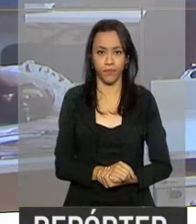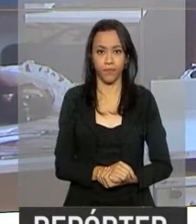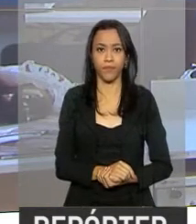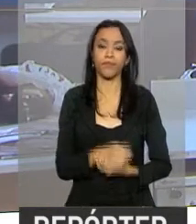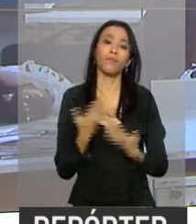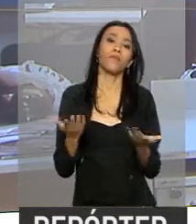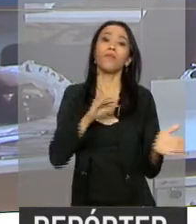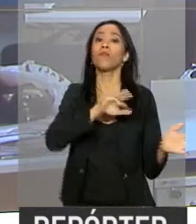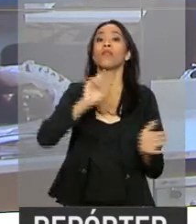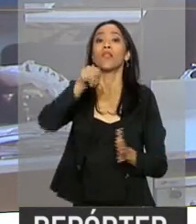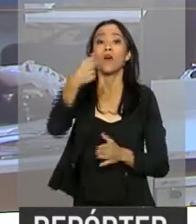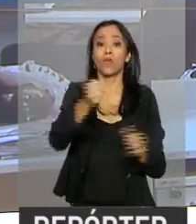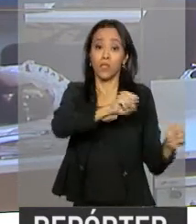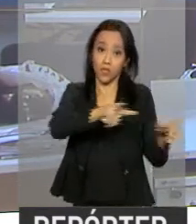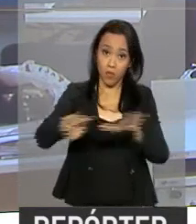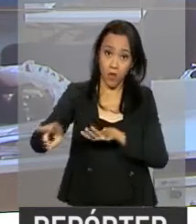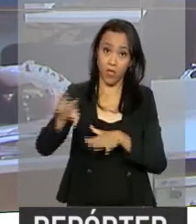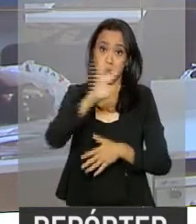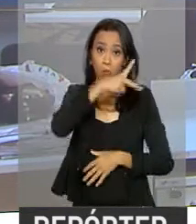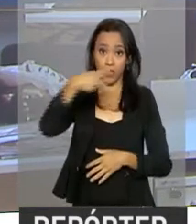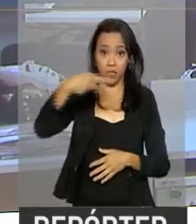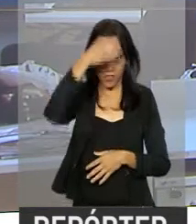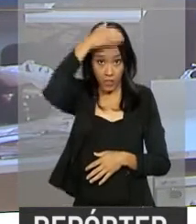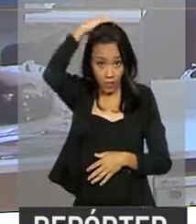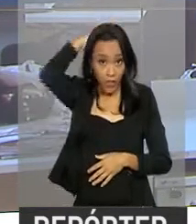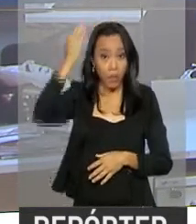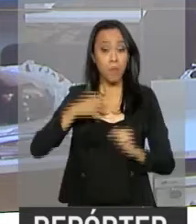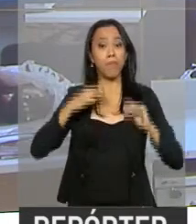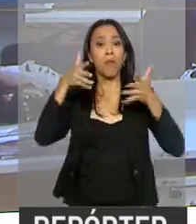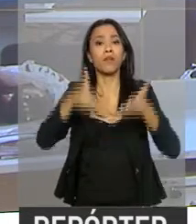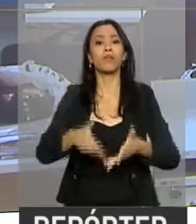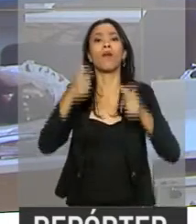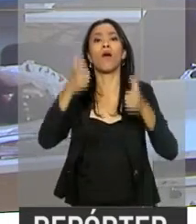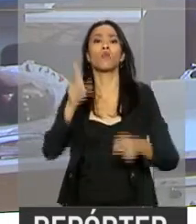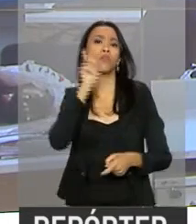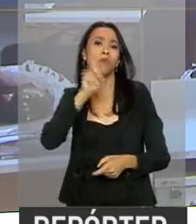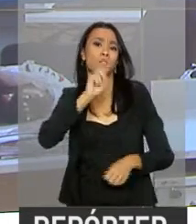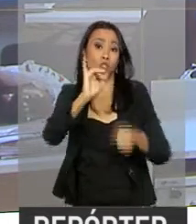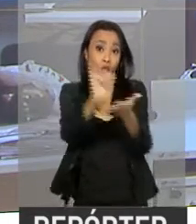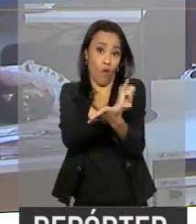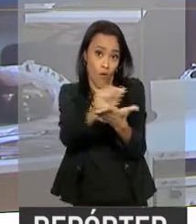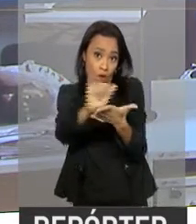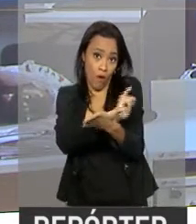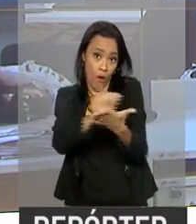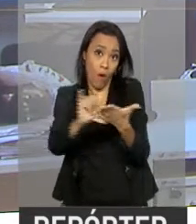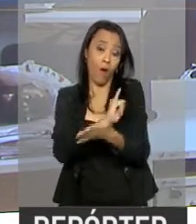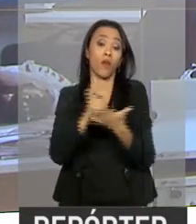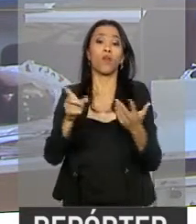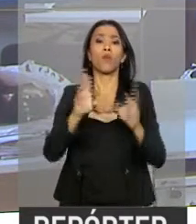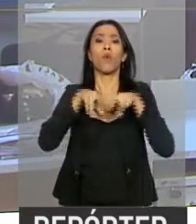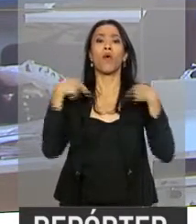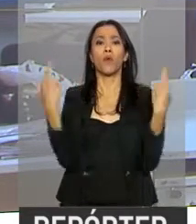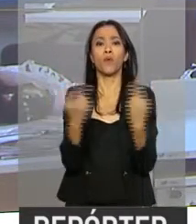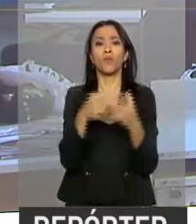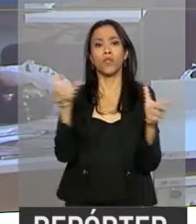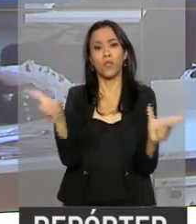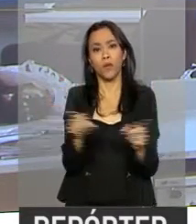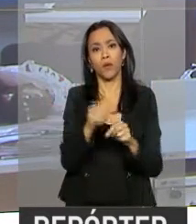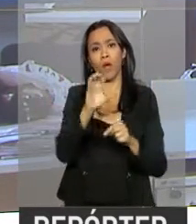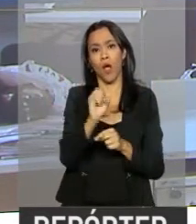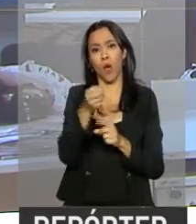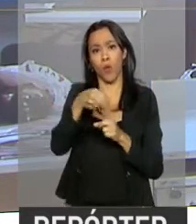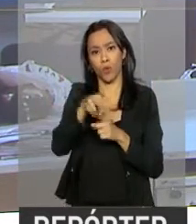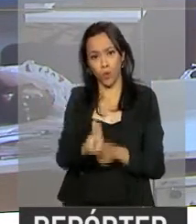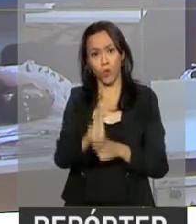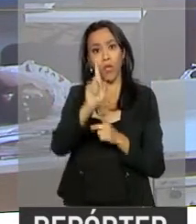Na semana que vem, o presidente Temer participa em Nova York de uma série de encontros promovidos pela Organização das Nações Unidas. Entre eles estão